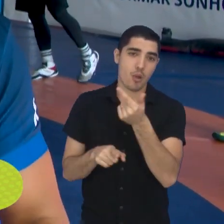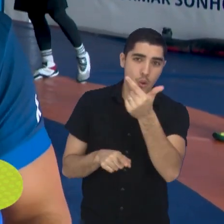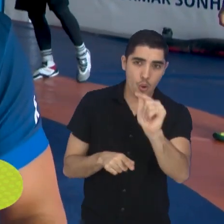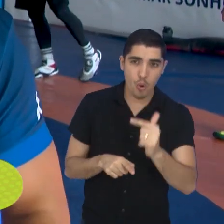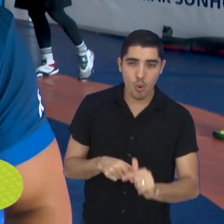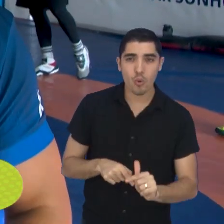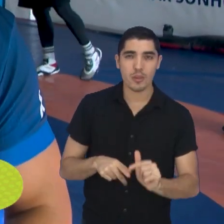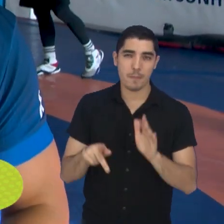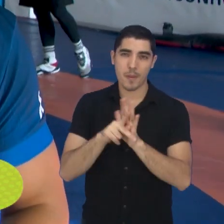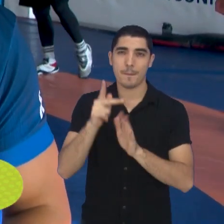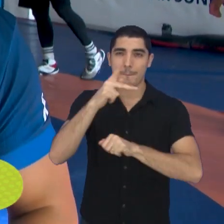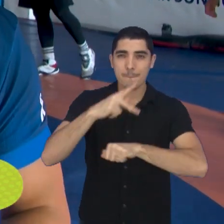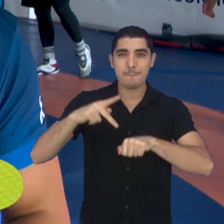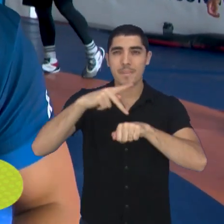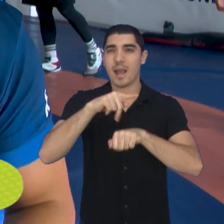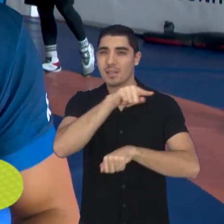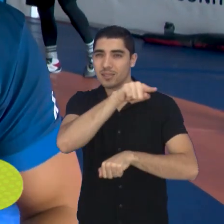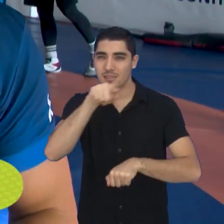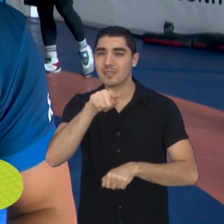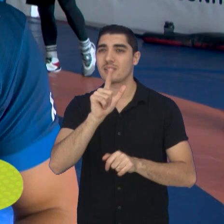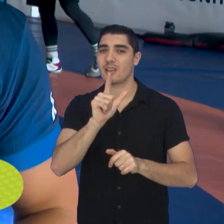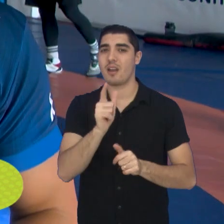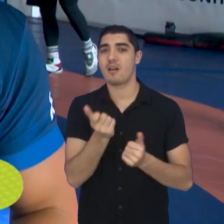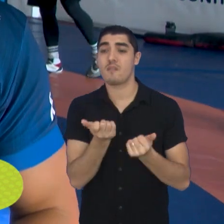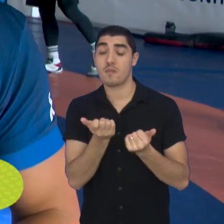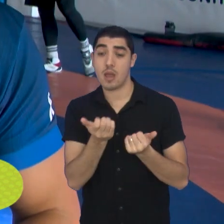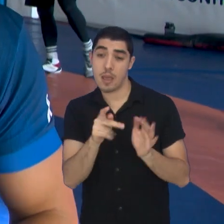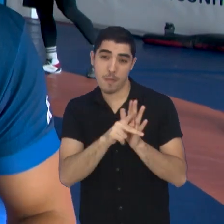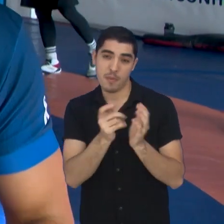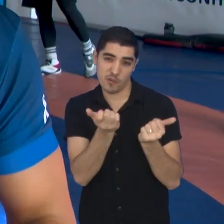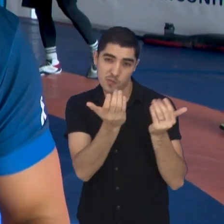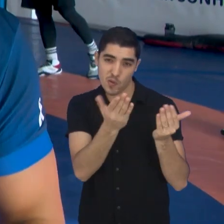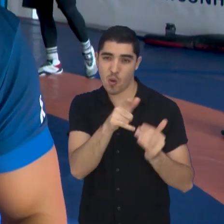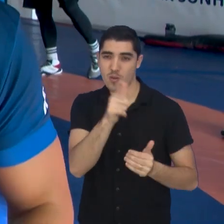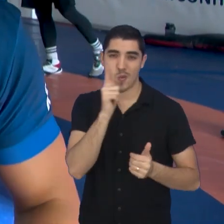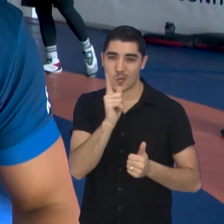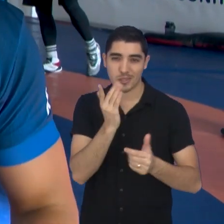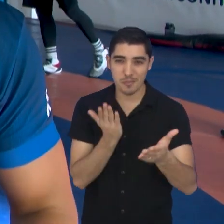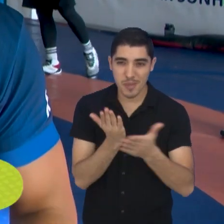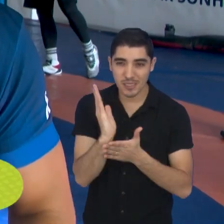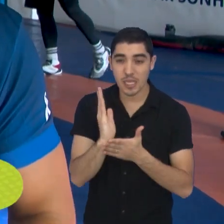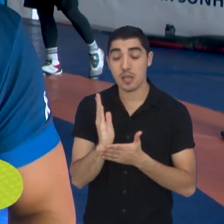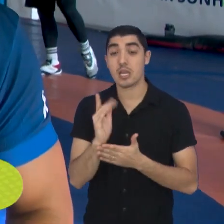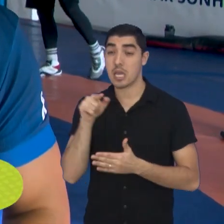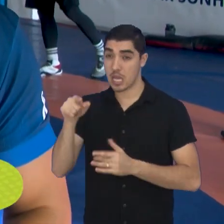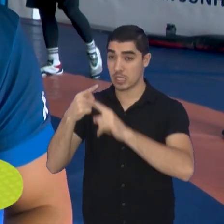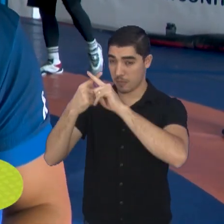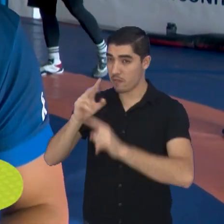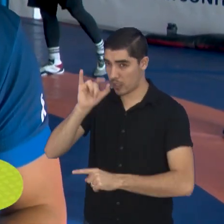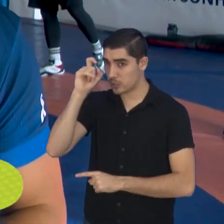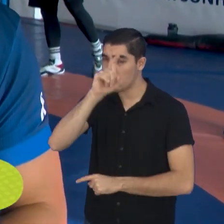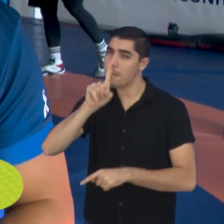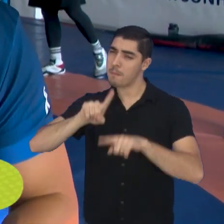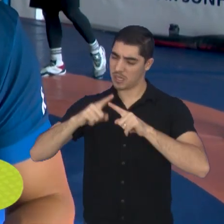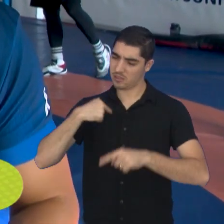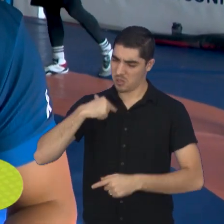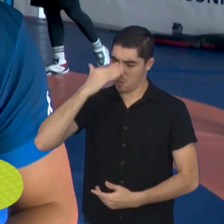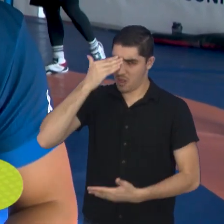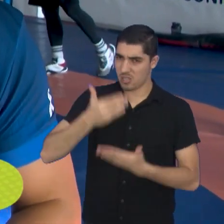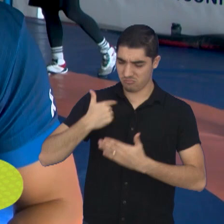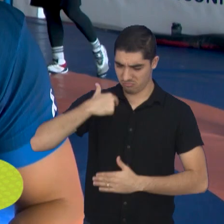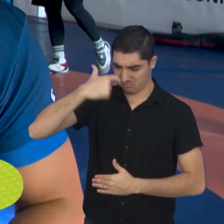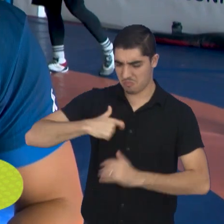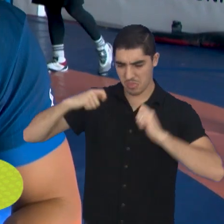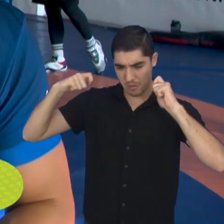respectivos continentes, né? A gente pressupõe que vai ser uma competição bastante forte, mas eu acredito também nas minhas possibilidades. Apesar de